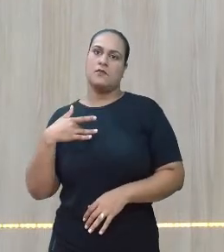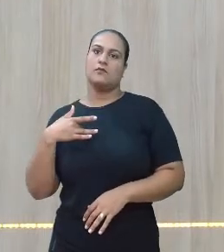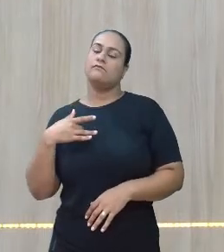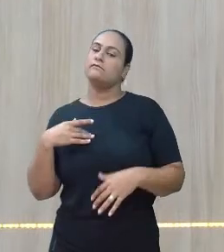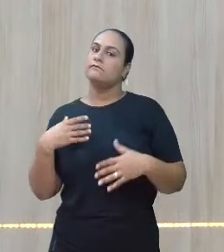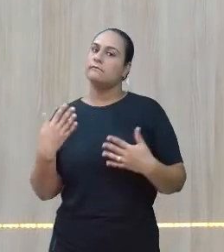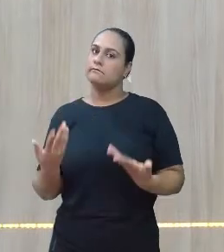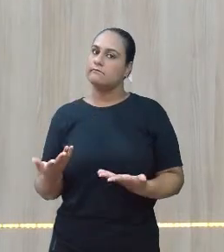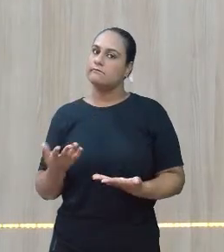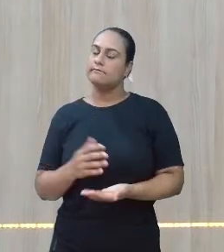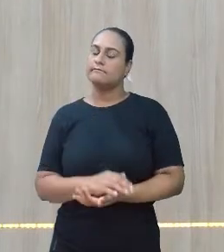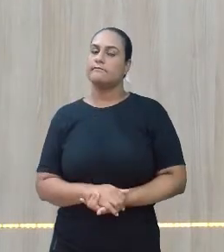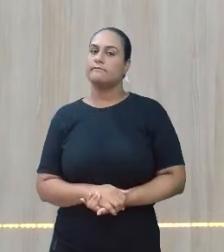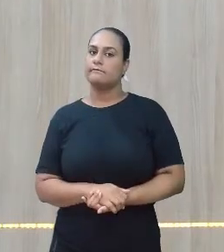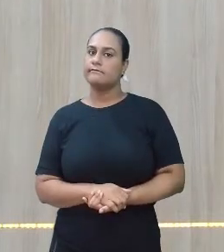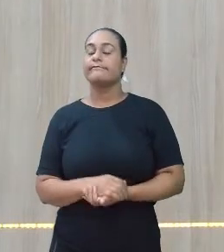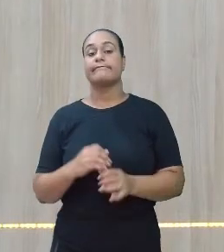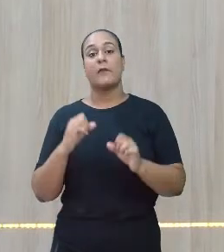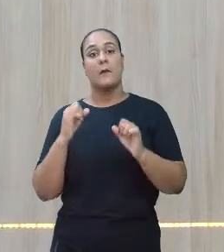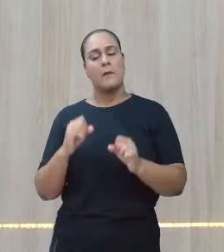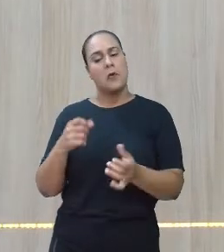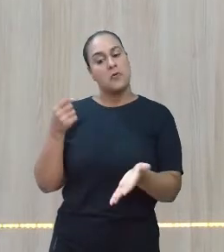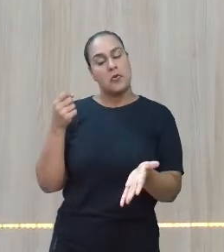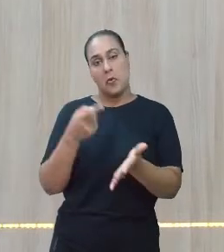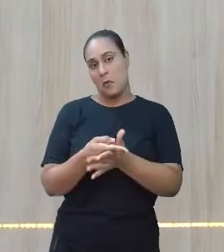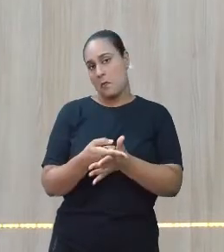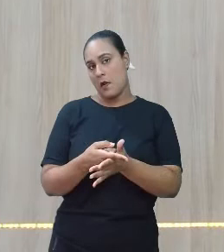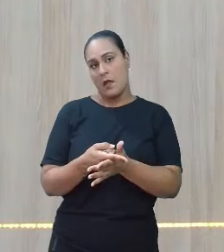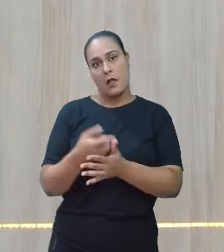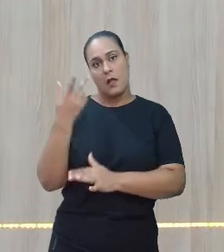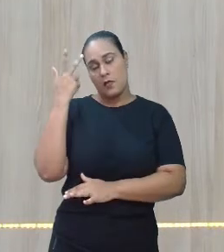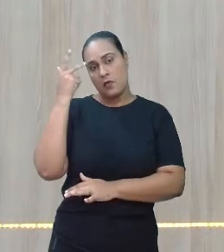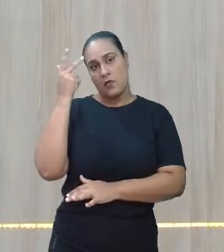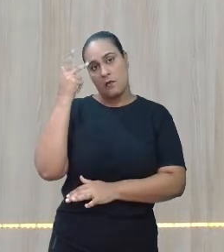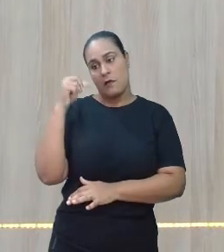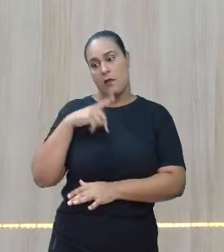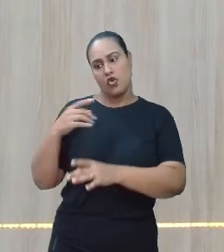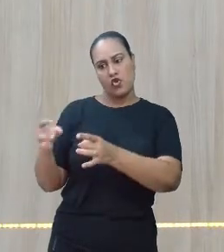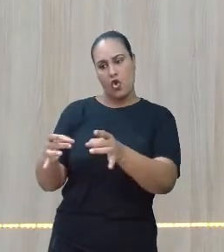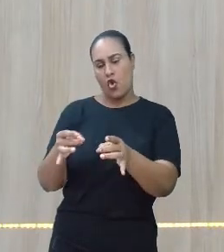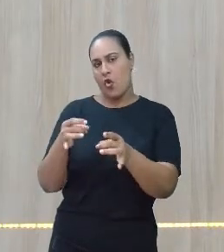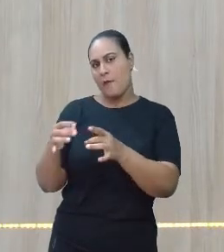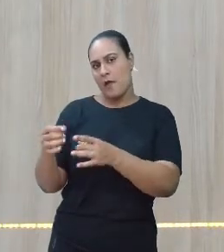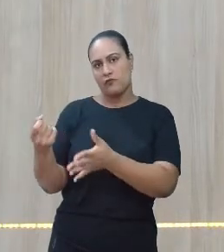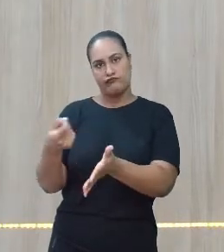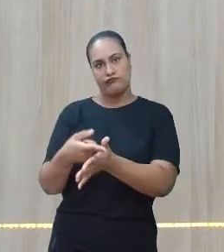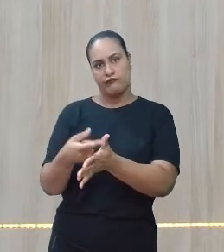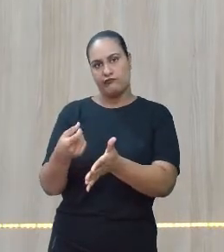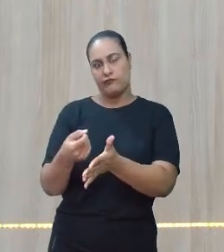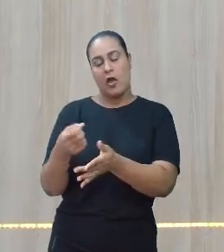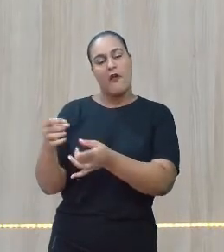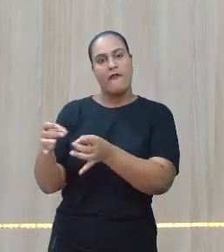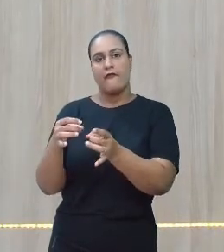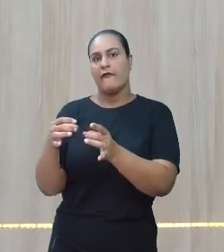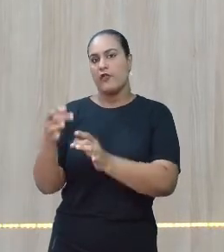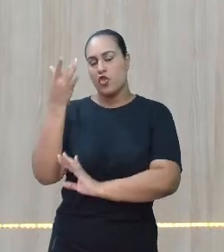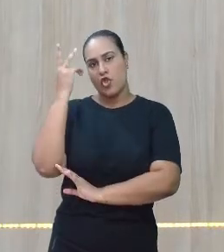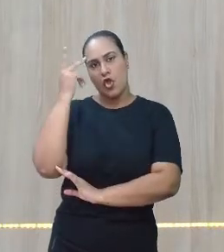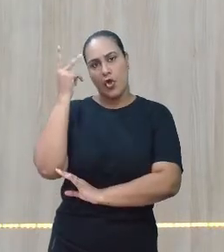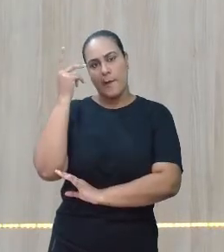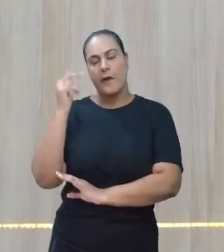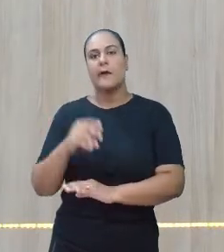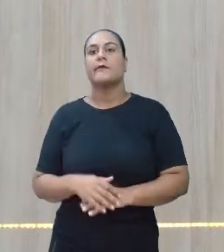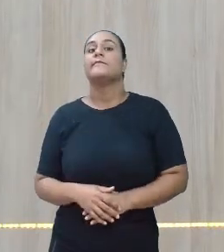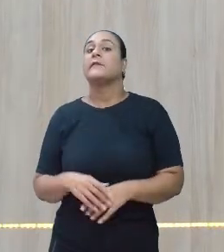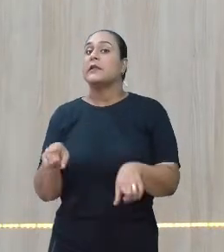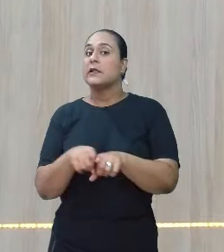esse aí é a questão, né, que pode ser comprada, está aí à venda no comércio, mas existe a restrição também. E a questão